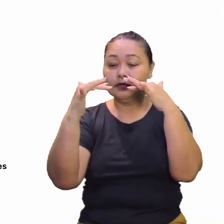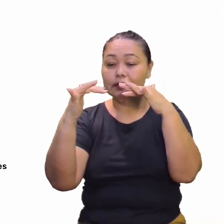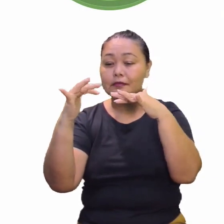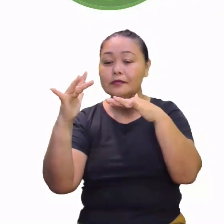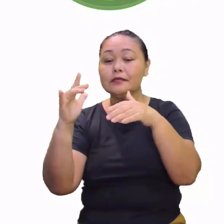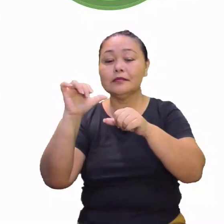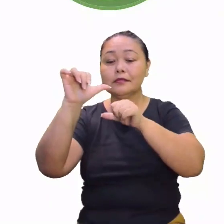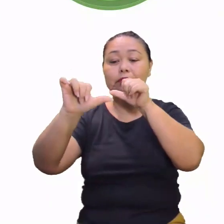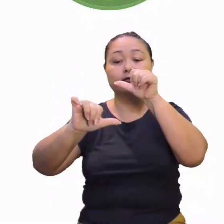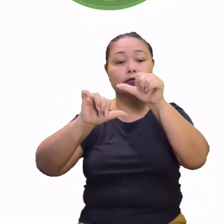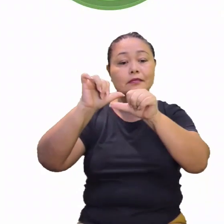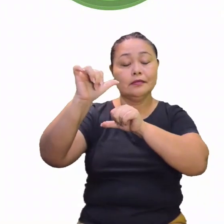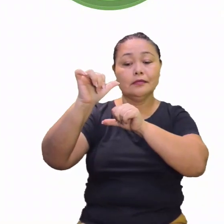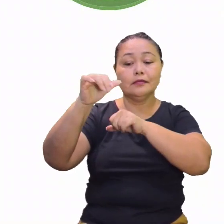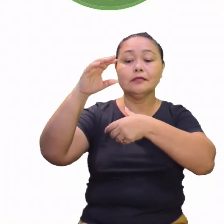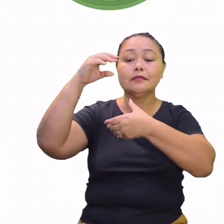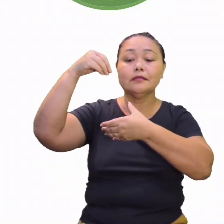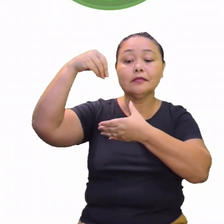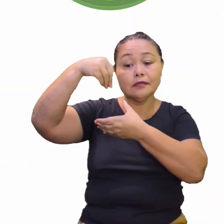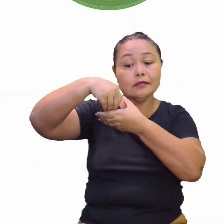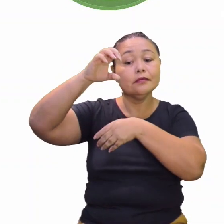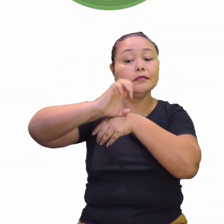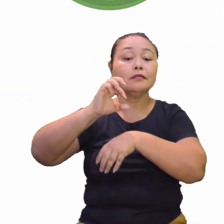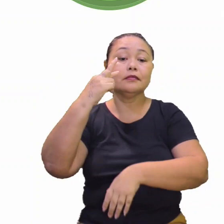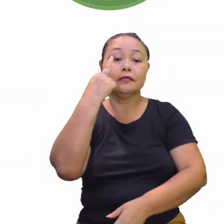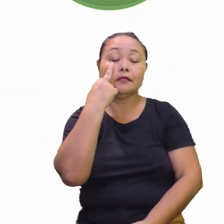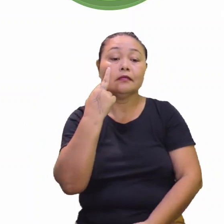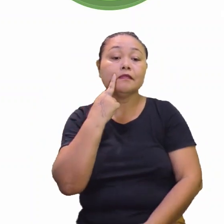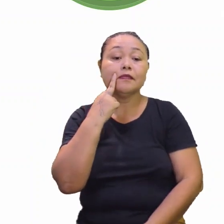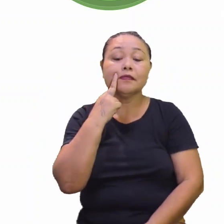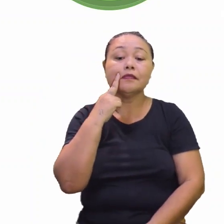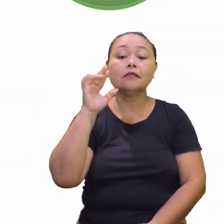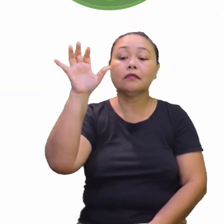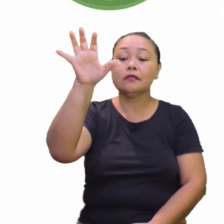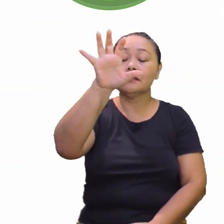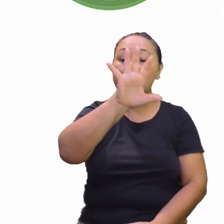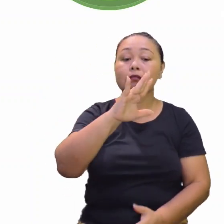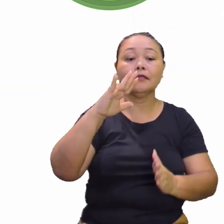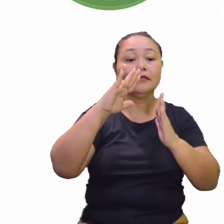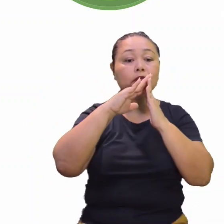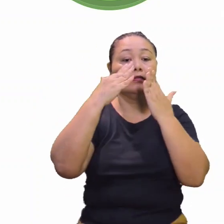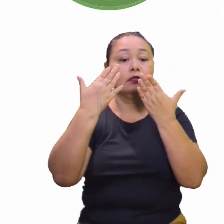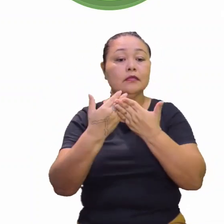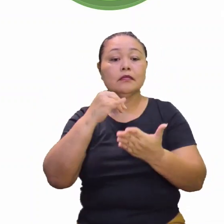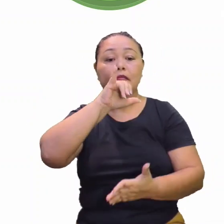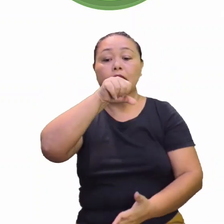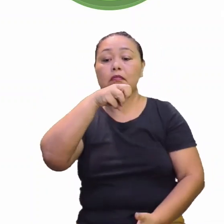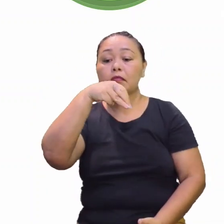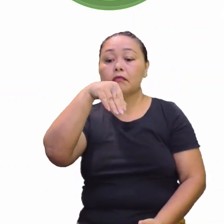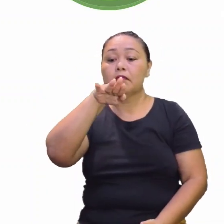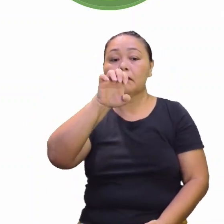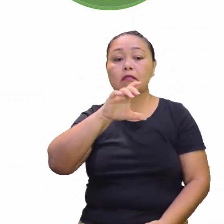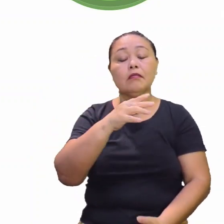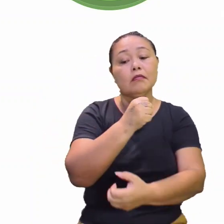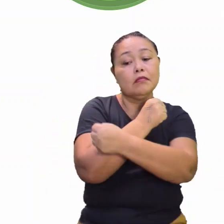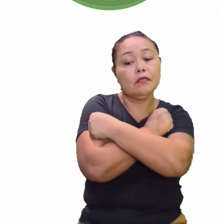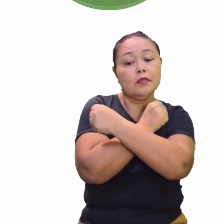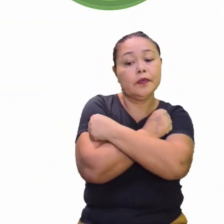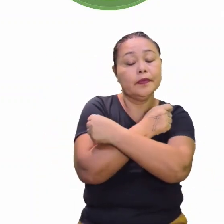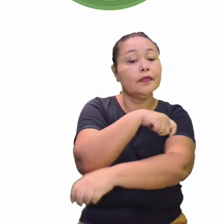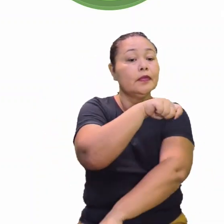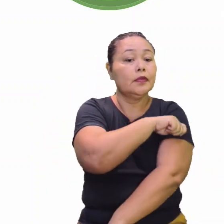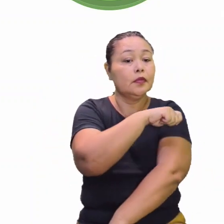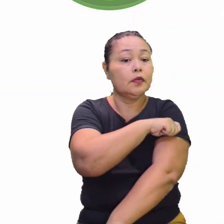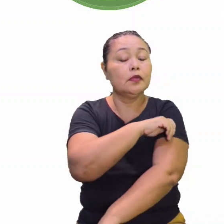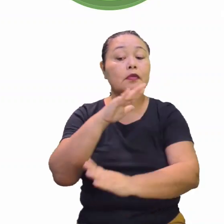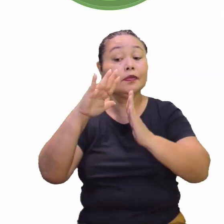de paisagens transformadas no estado de Rondônia, né? Várias regiões, a Escola João Marques Ferreira, um abraço